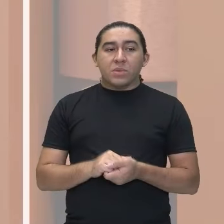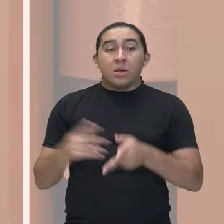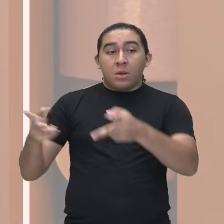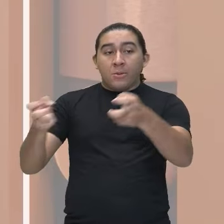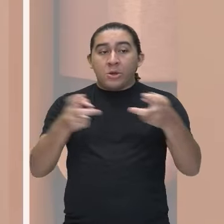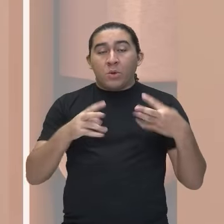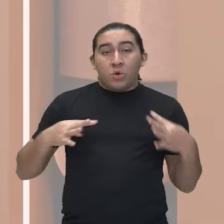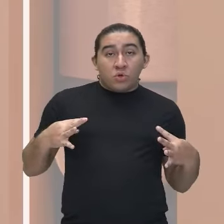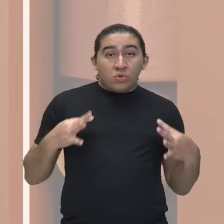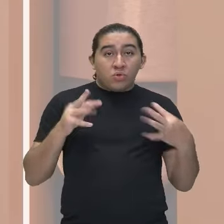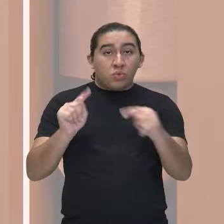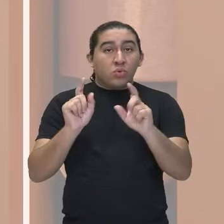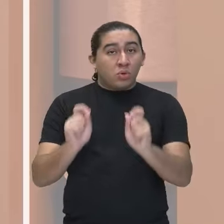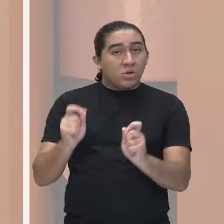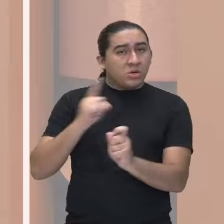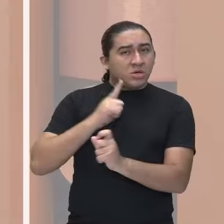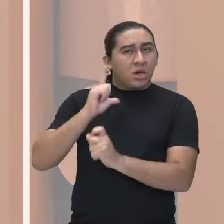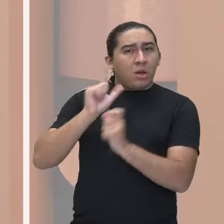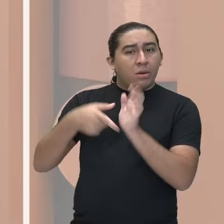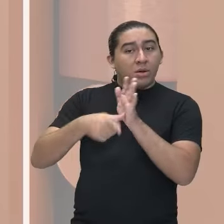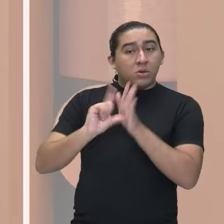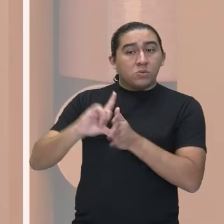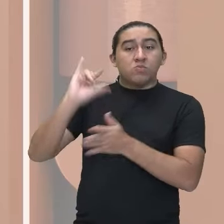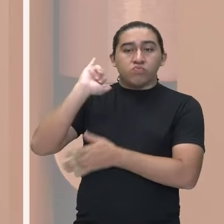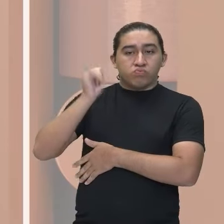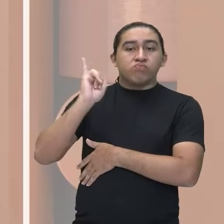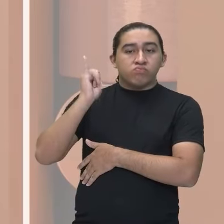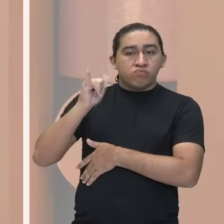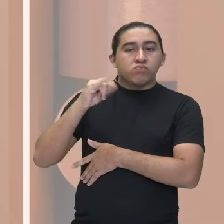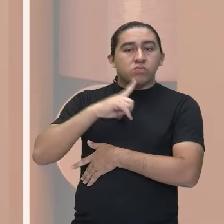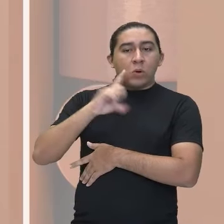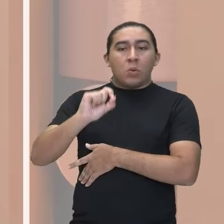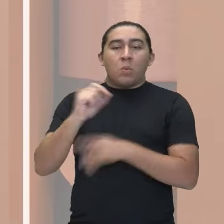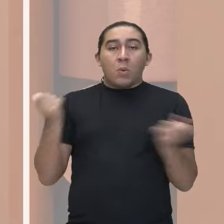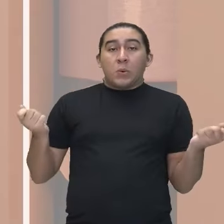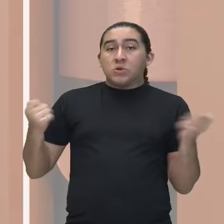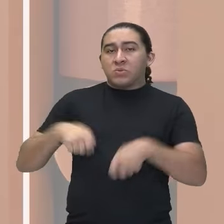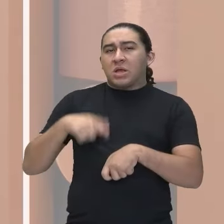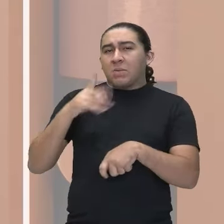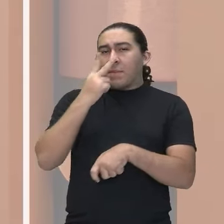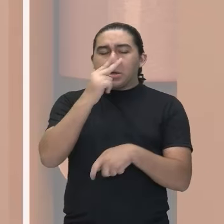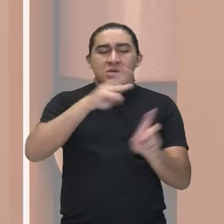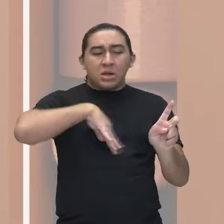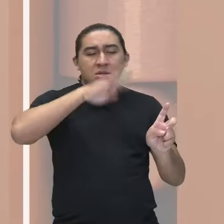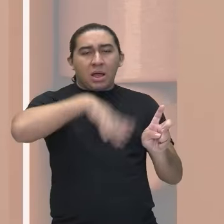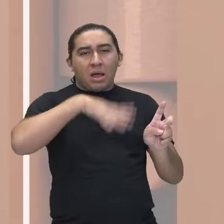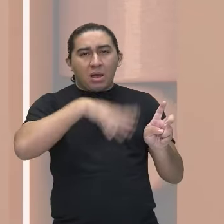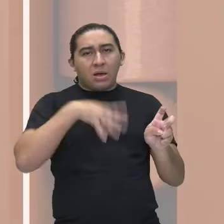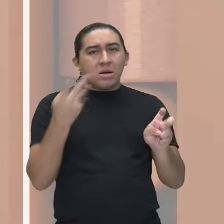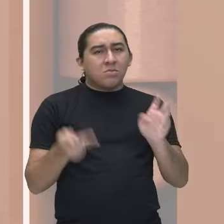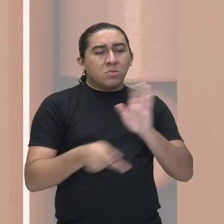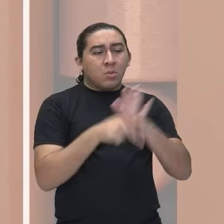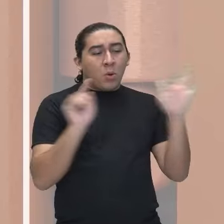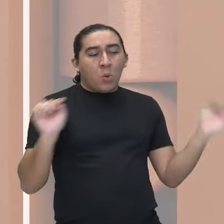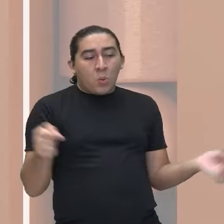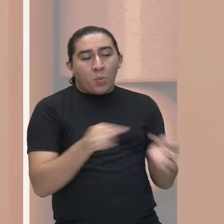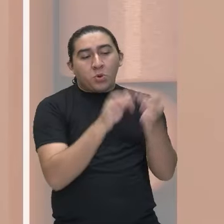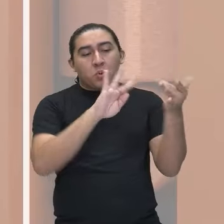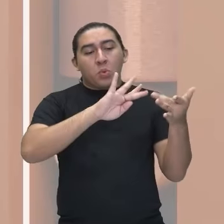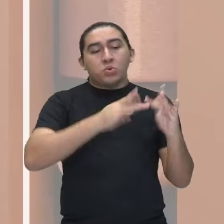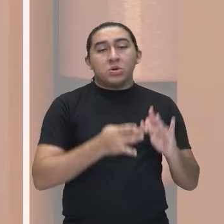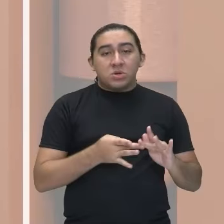tudo aquilo que era contado, né, de uma maneira lendária, mitológica,